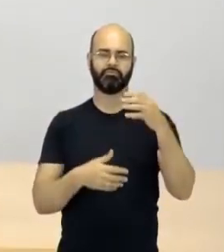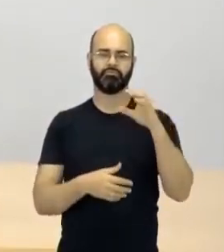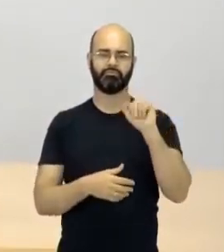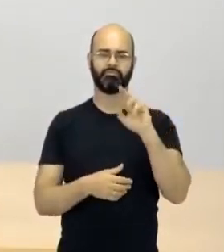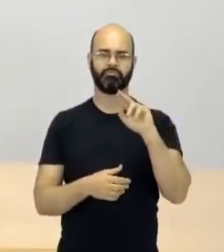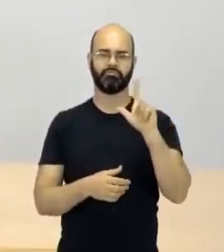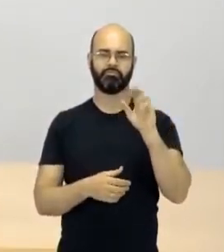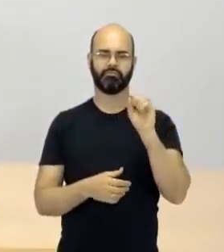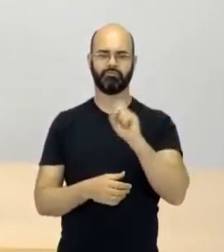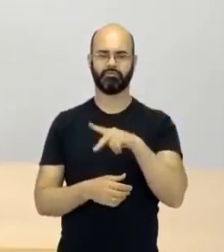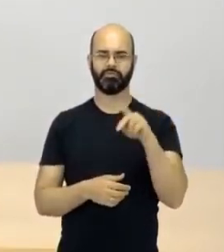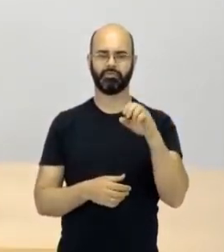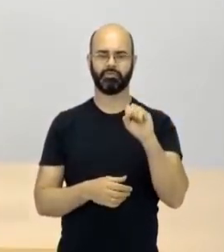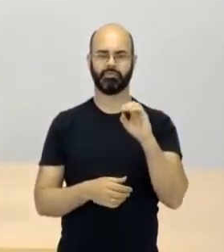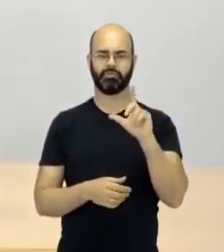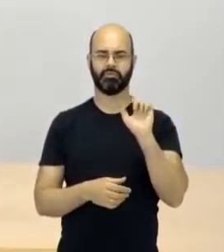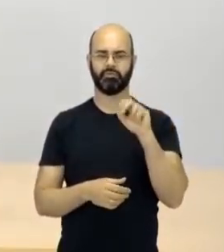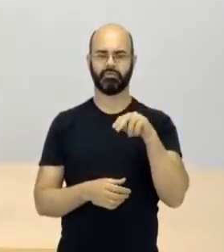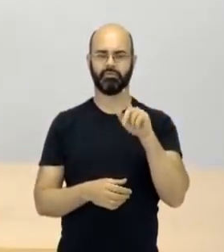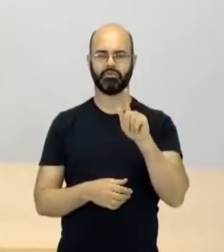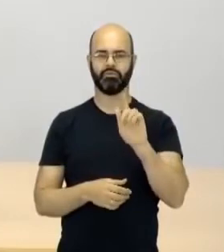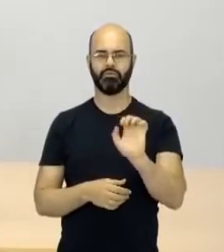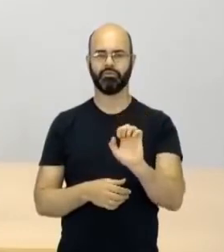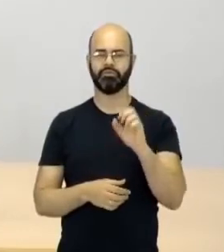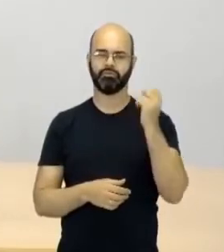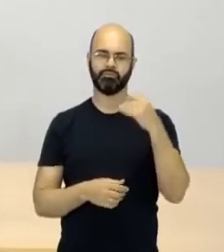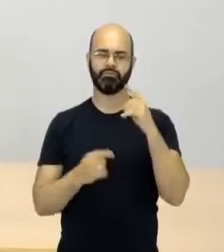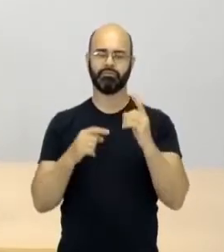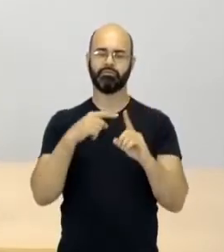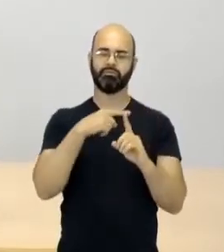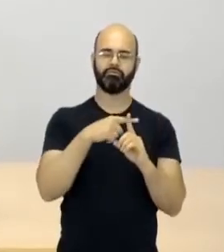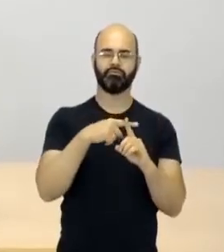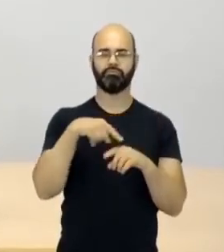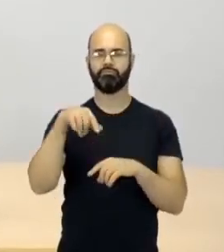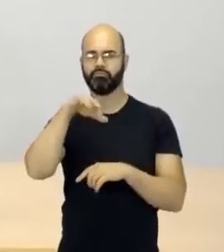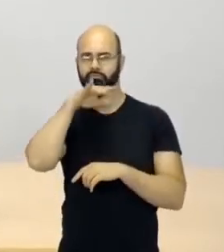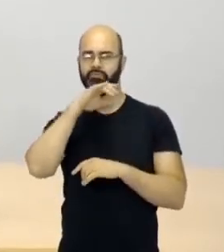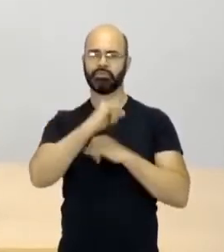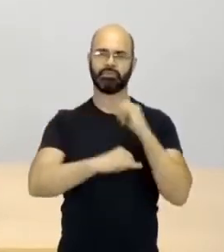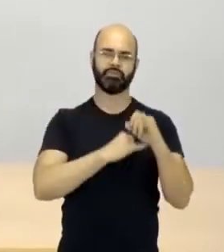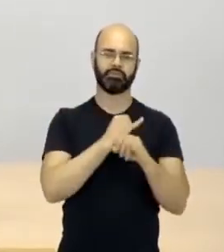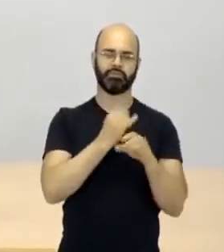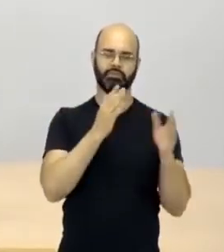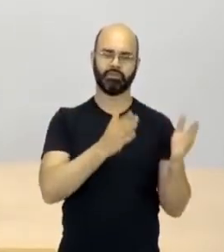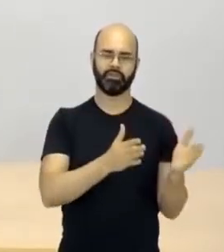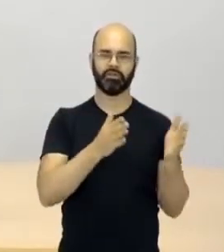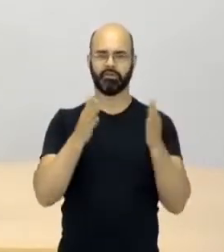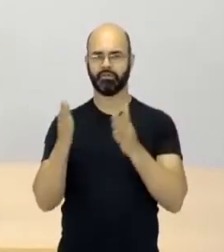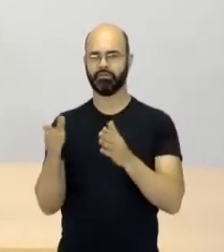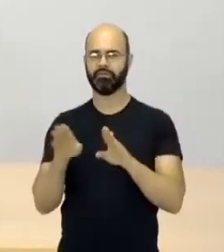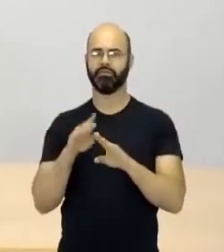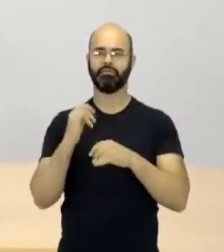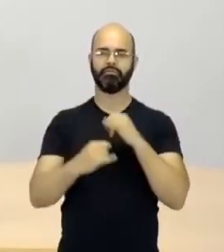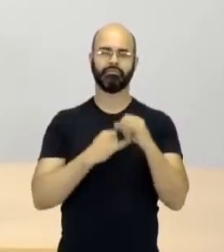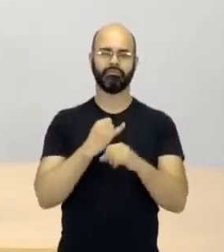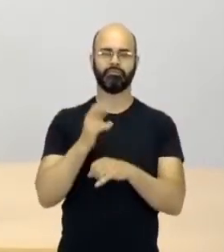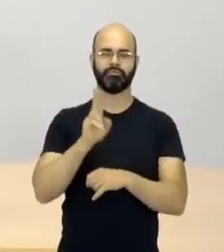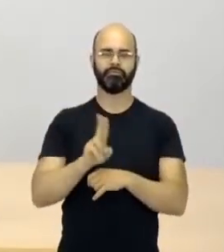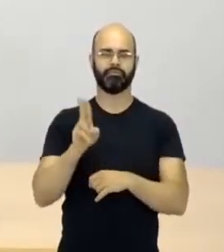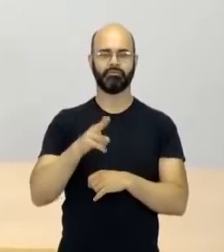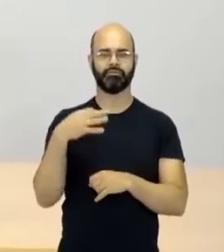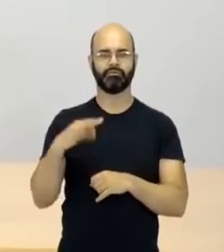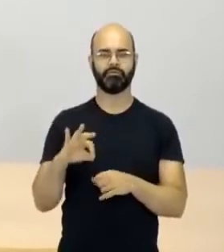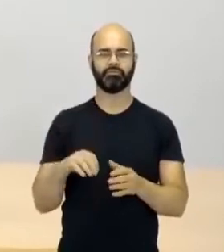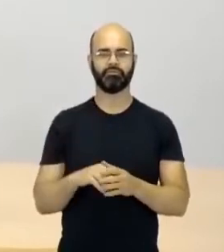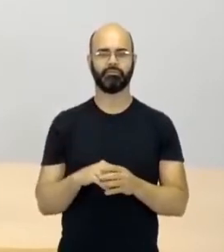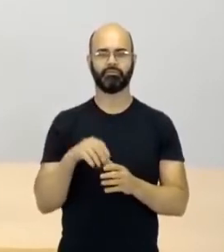da Sociologia colocou, demonstrar lá do ruim e bom da internet. A professora Marcela colocou como utilizar corretamente a internet. E